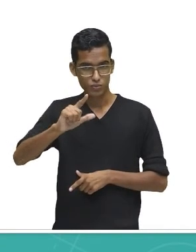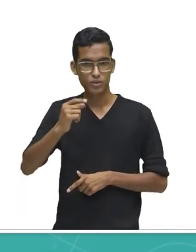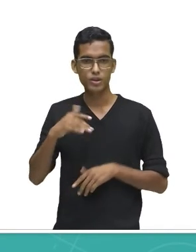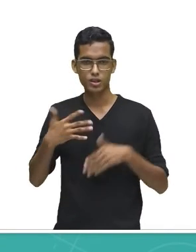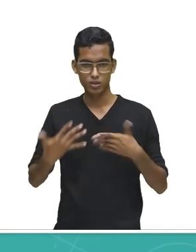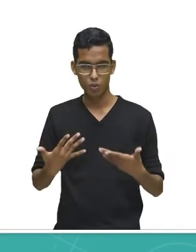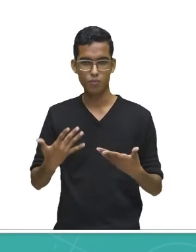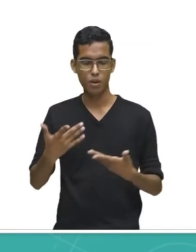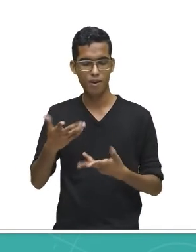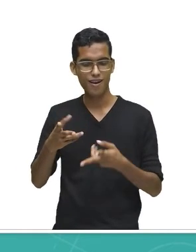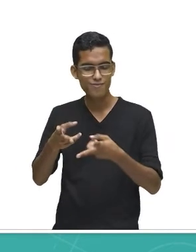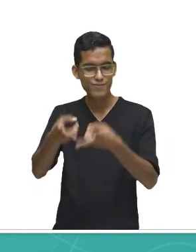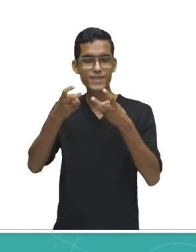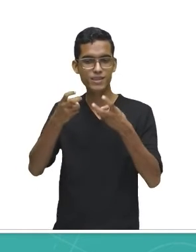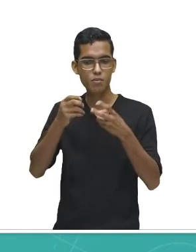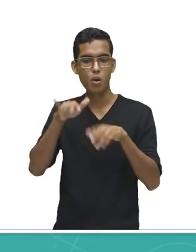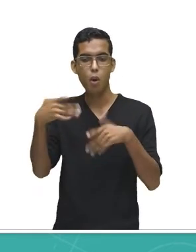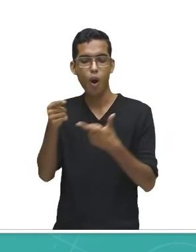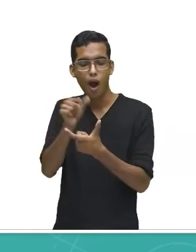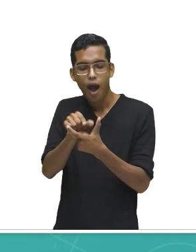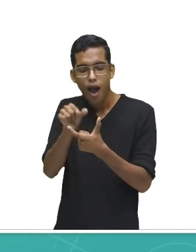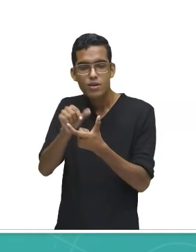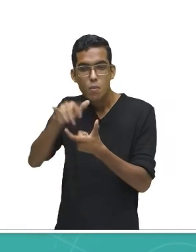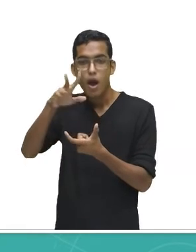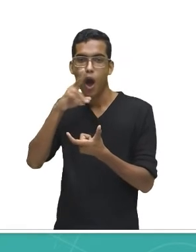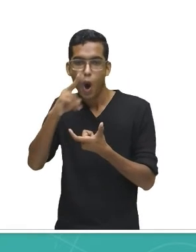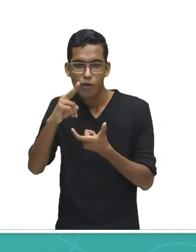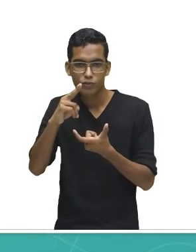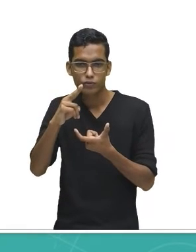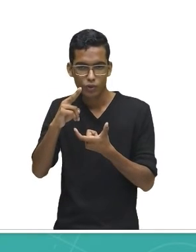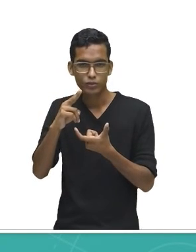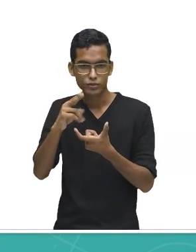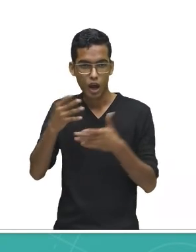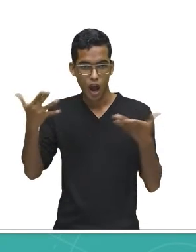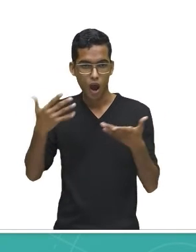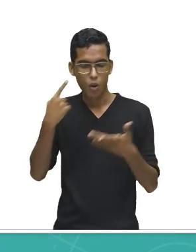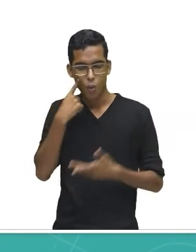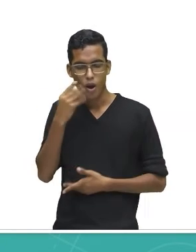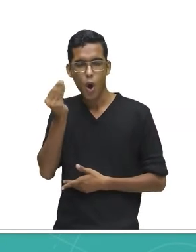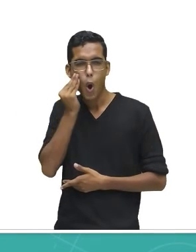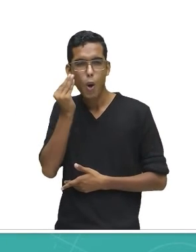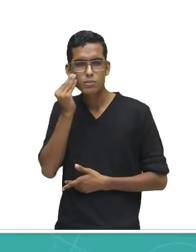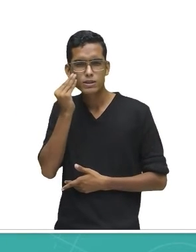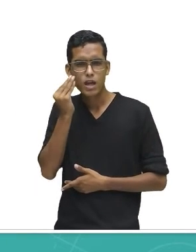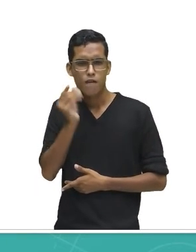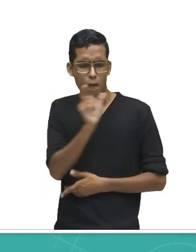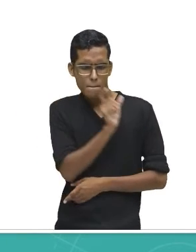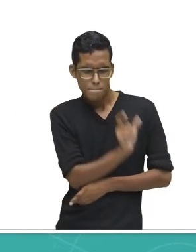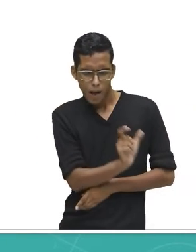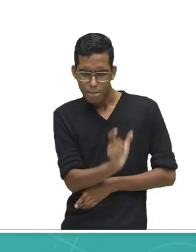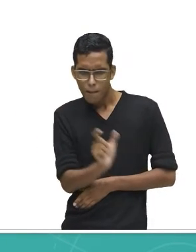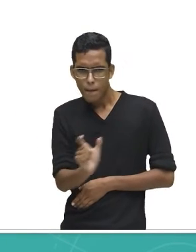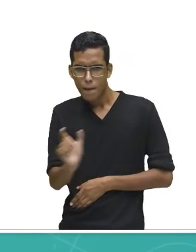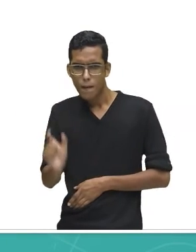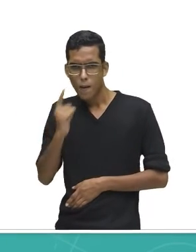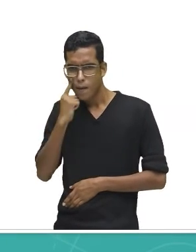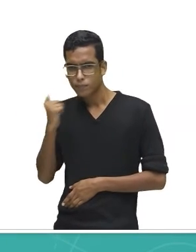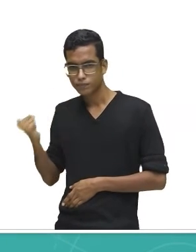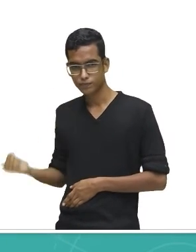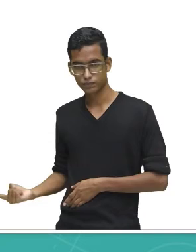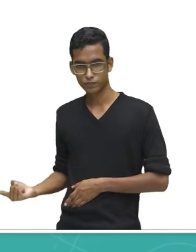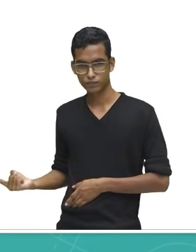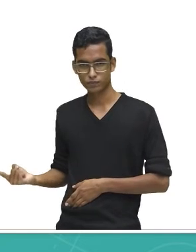avaro, protótipo, gratuito, olha o I tá em maiúsculo, verifica-se que